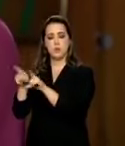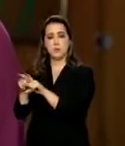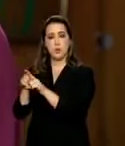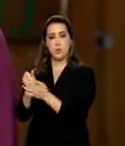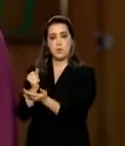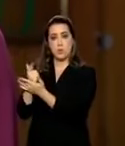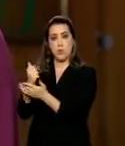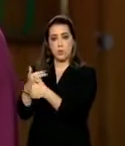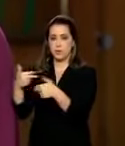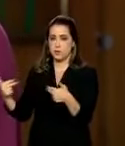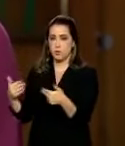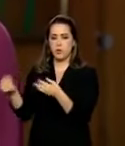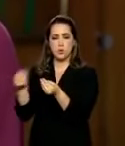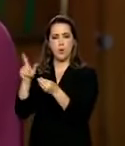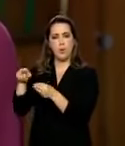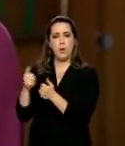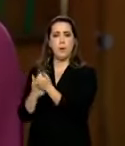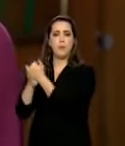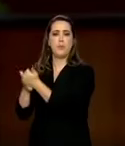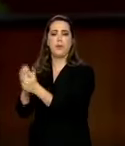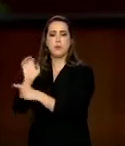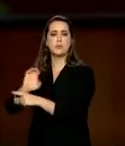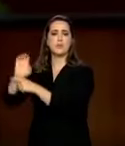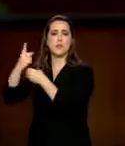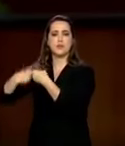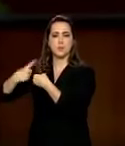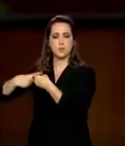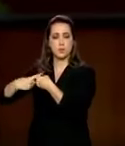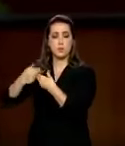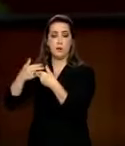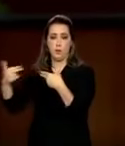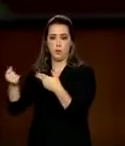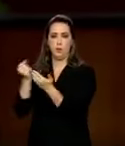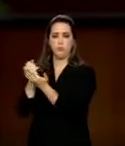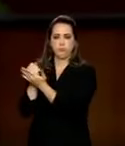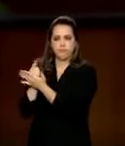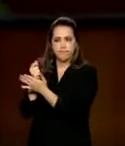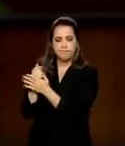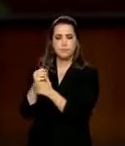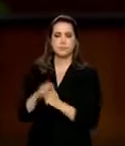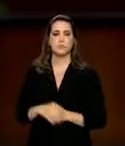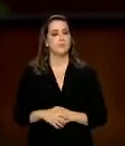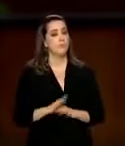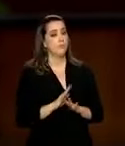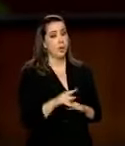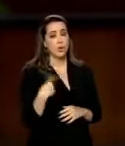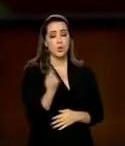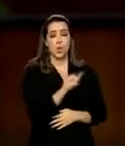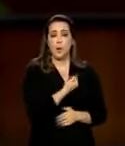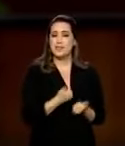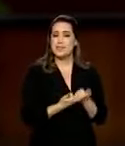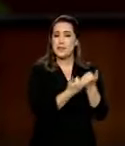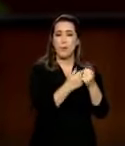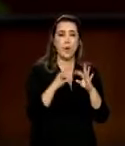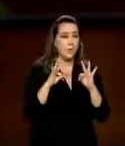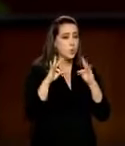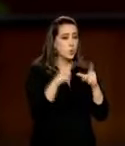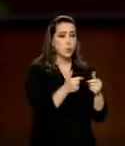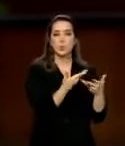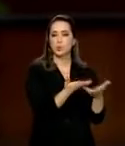esse apoio que o governo federal tem dado a estados e municípios. Olha, nós colaboramos com tudo no tocante a recursos para estados